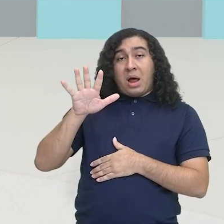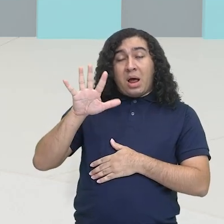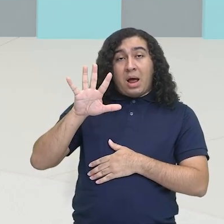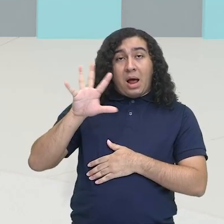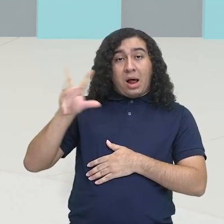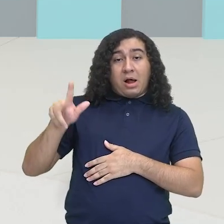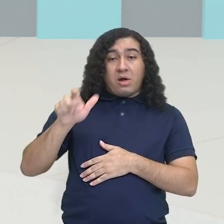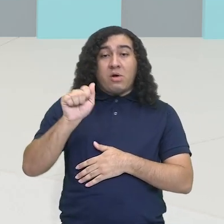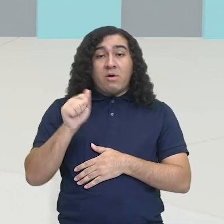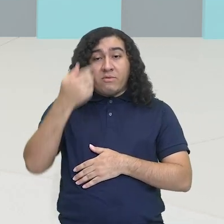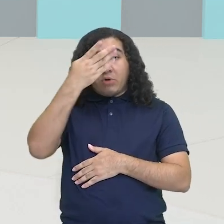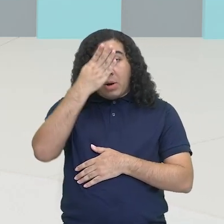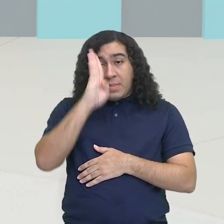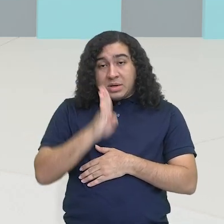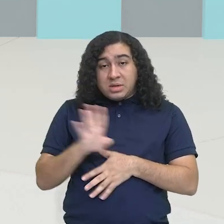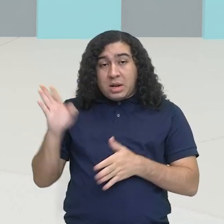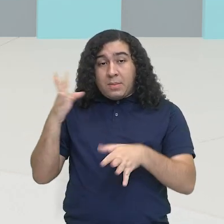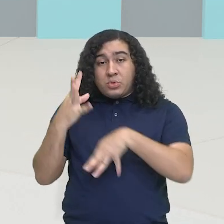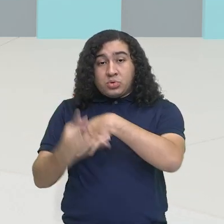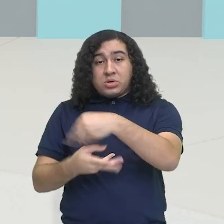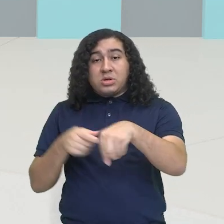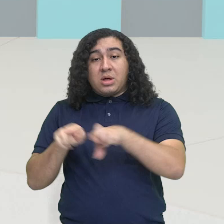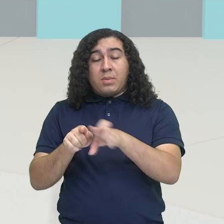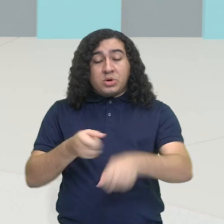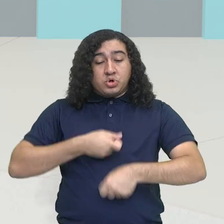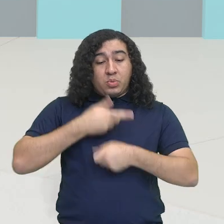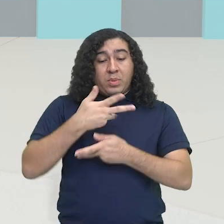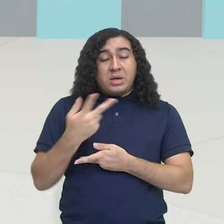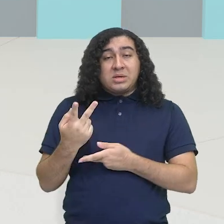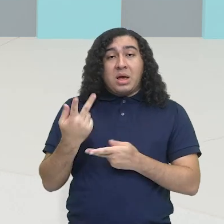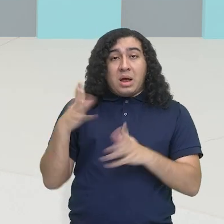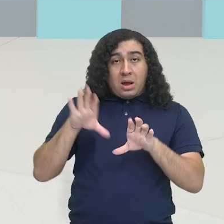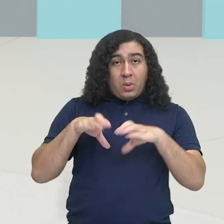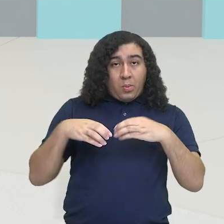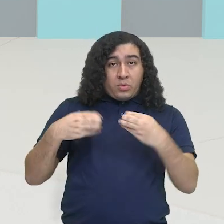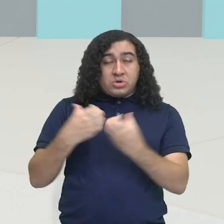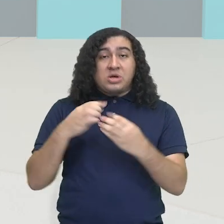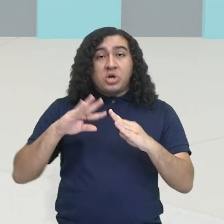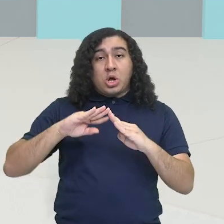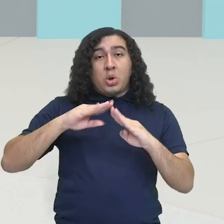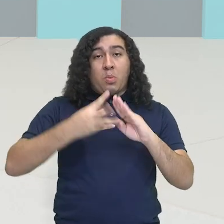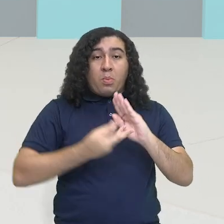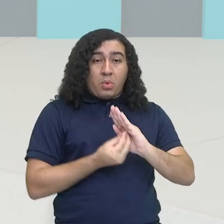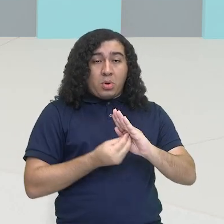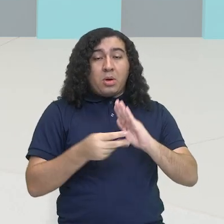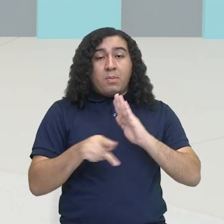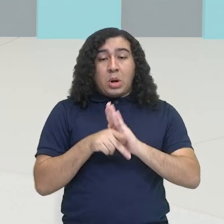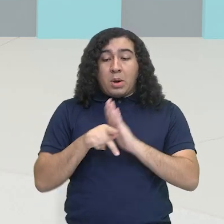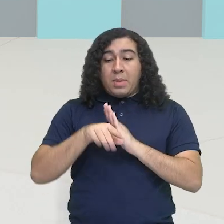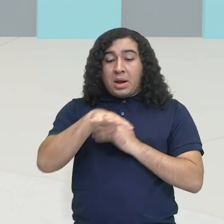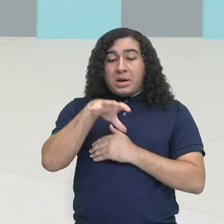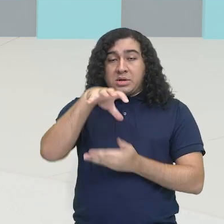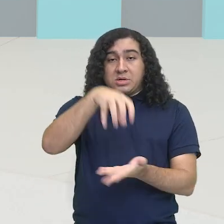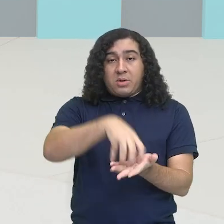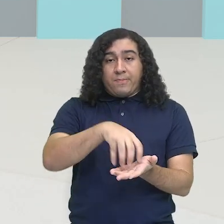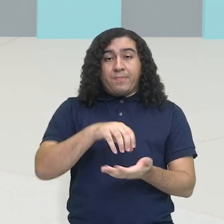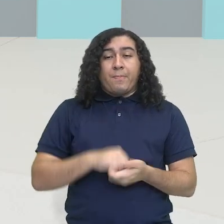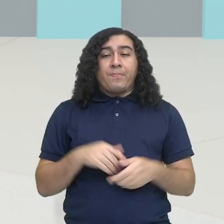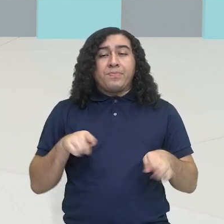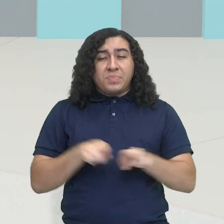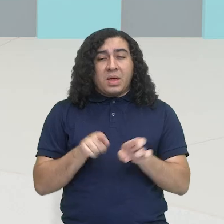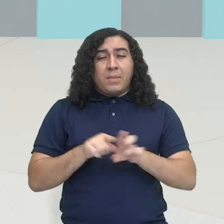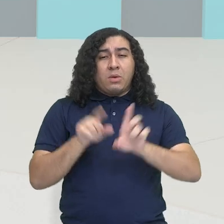que expressa a herança e a identidade das comunidades quilombolas da região. E por falar,